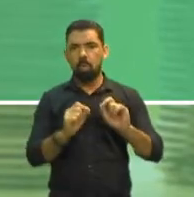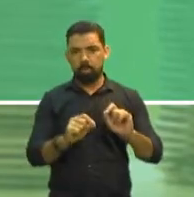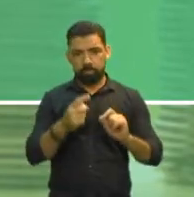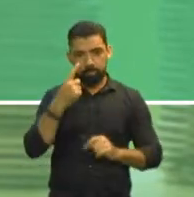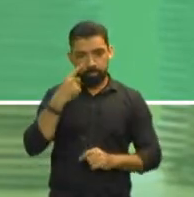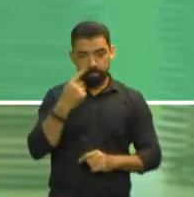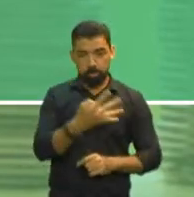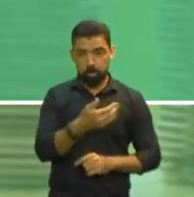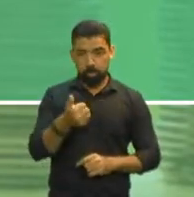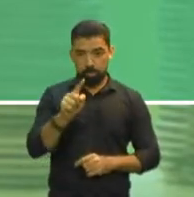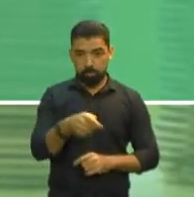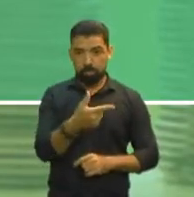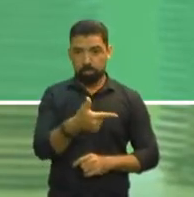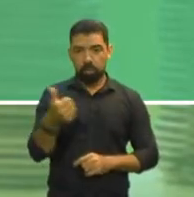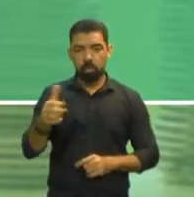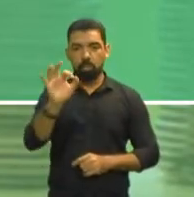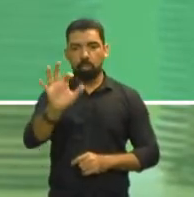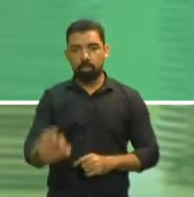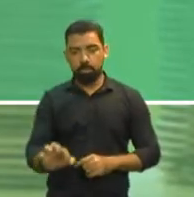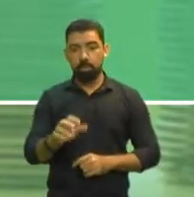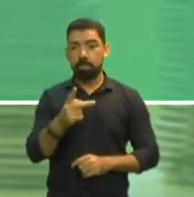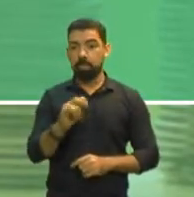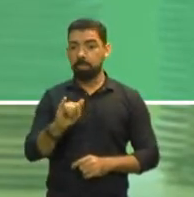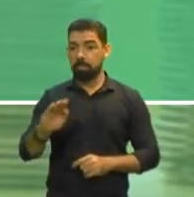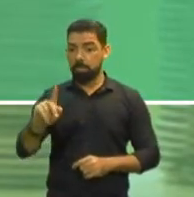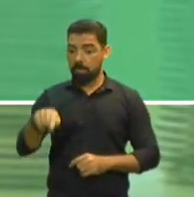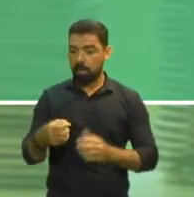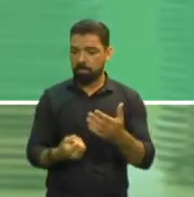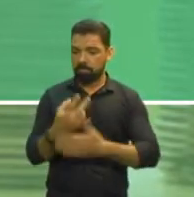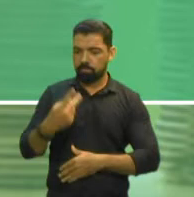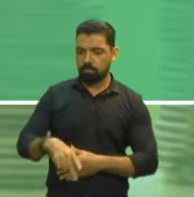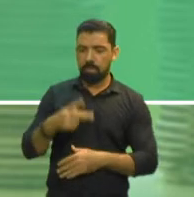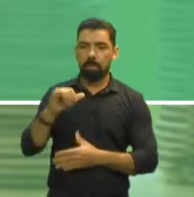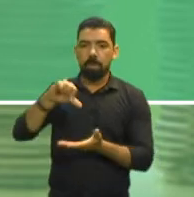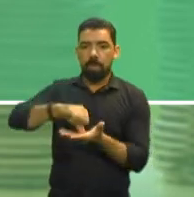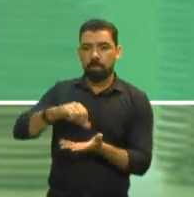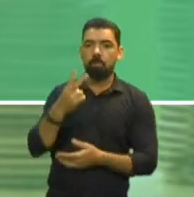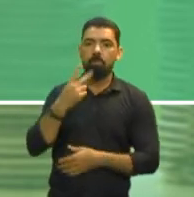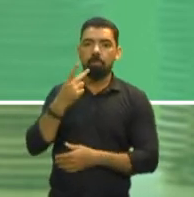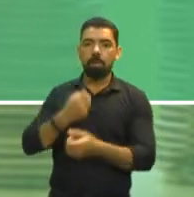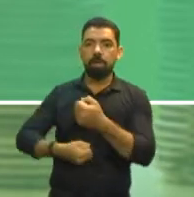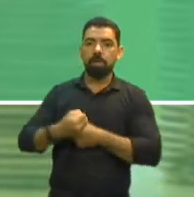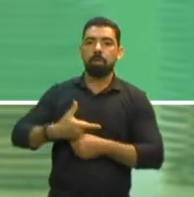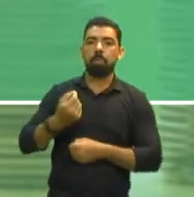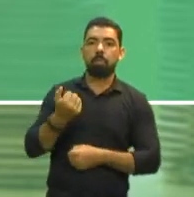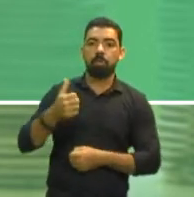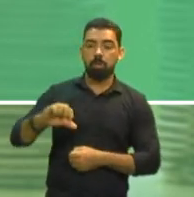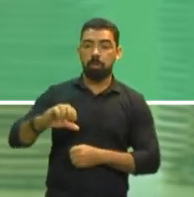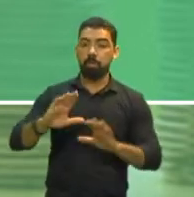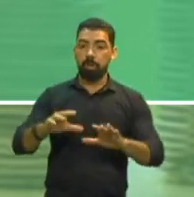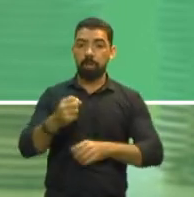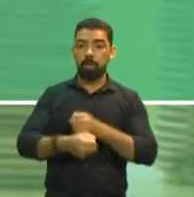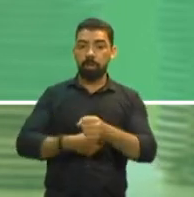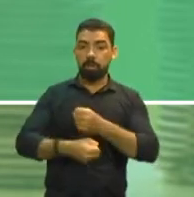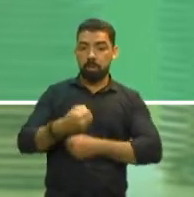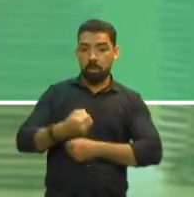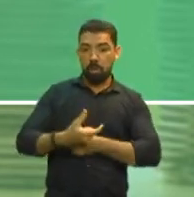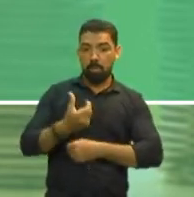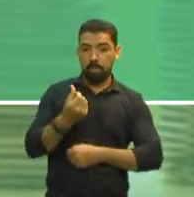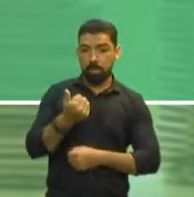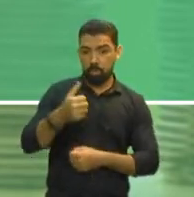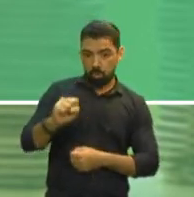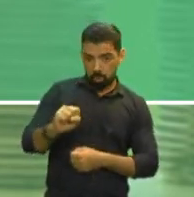41,21% do PIB cearense era gerado em Fortaleza em 2019. Em 2018, esse valor era de